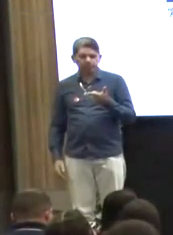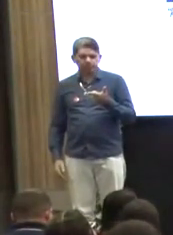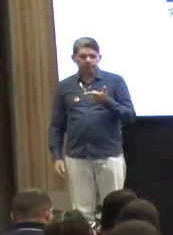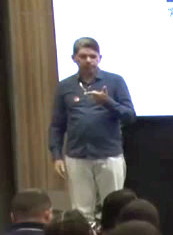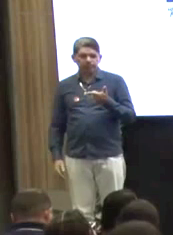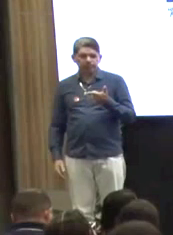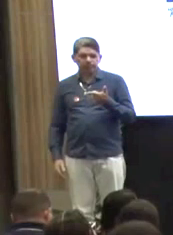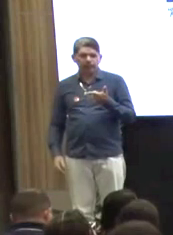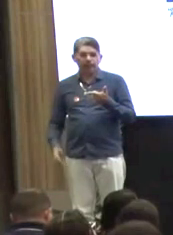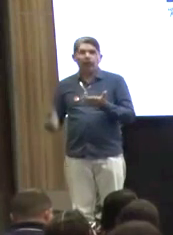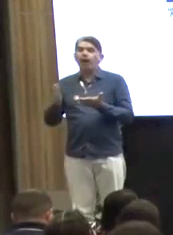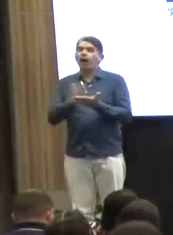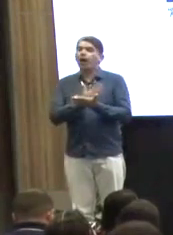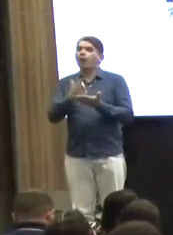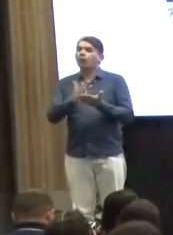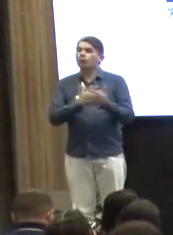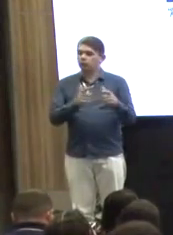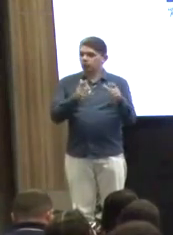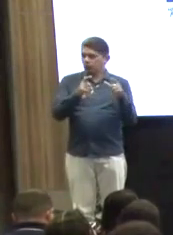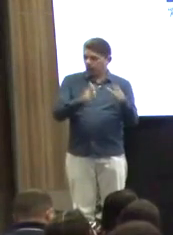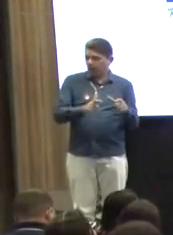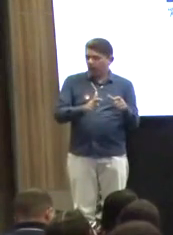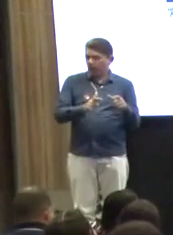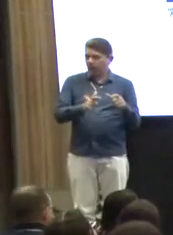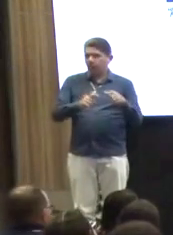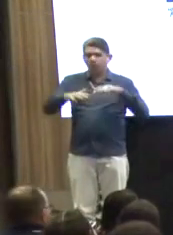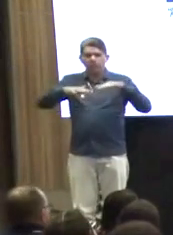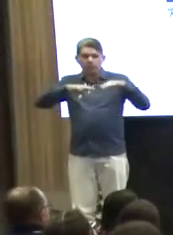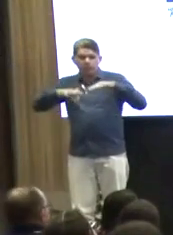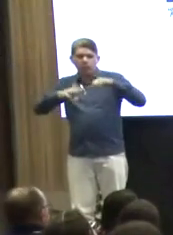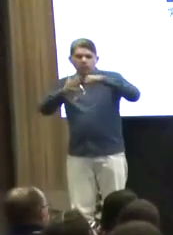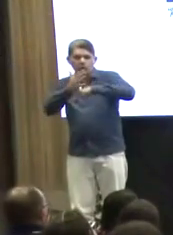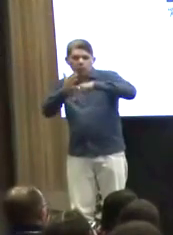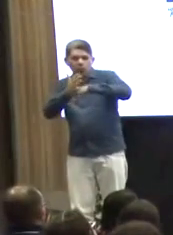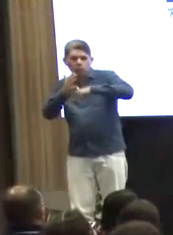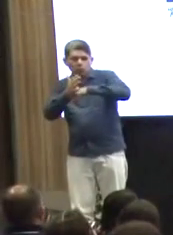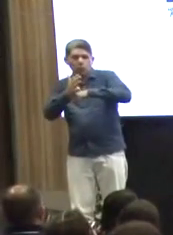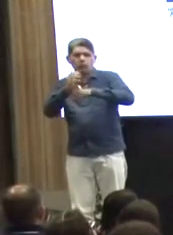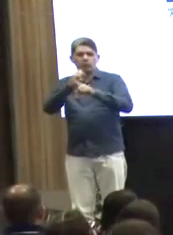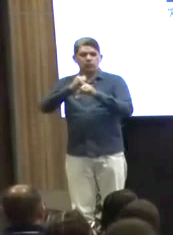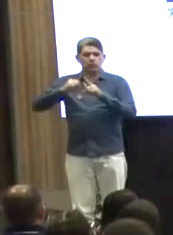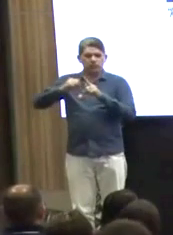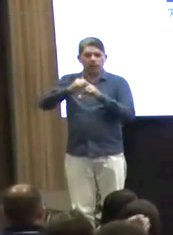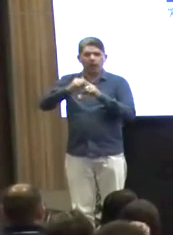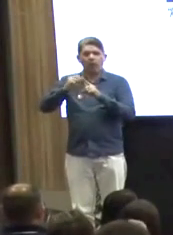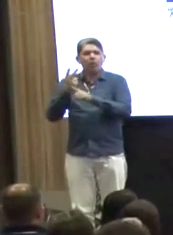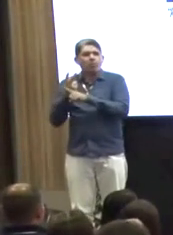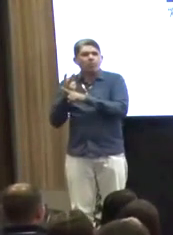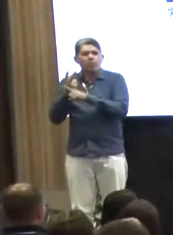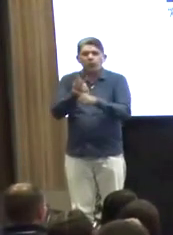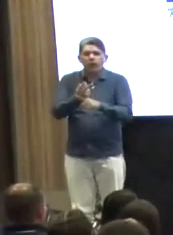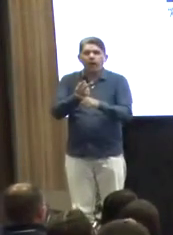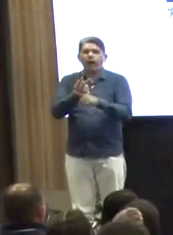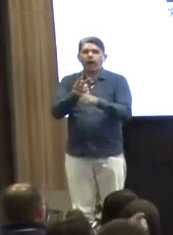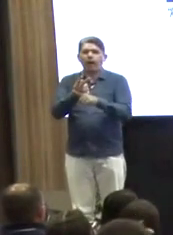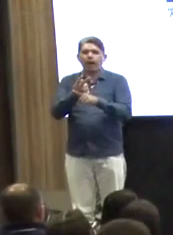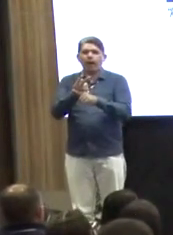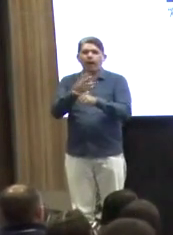em alguns lugares, como a luta social se estrutura, buscando espaços entre os normais. Isso no movimento LGBT,